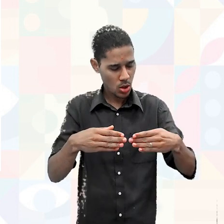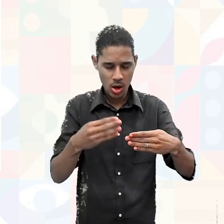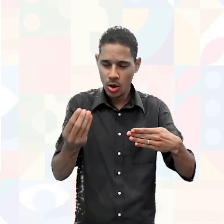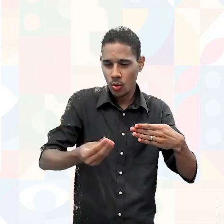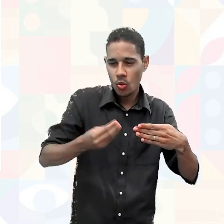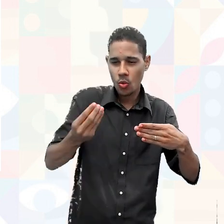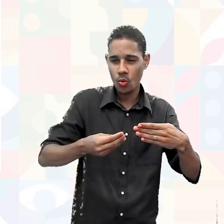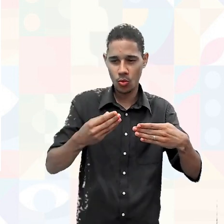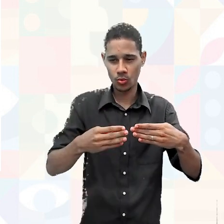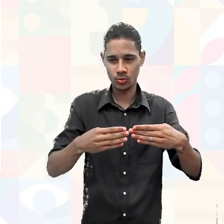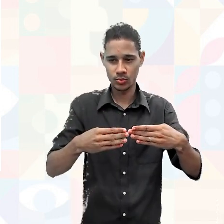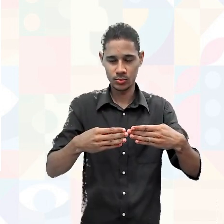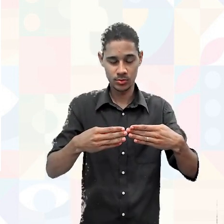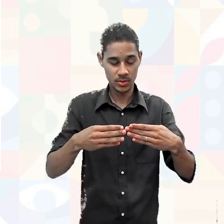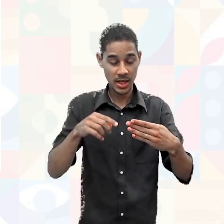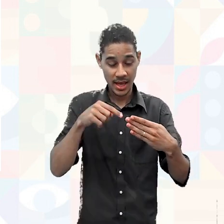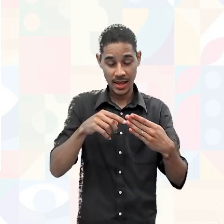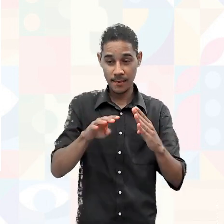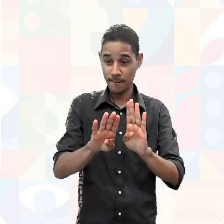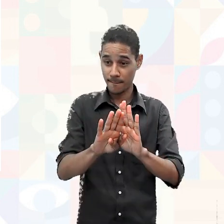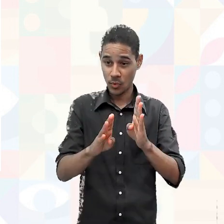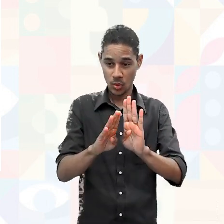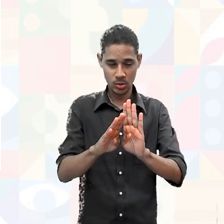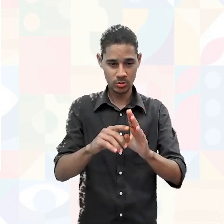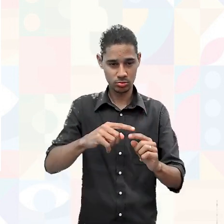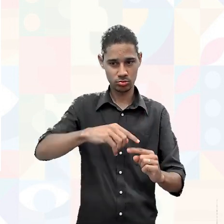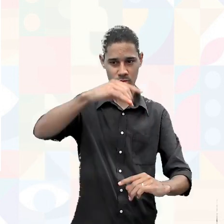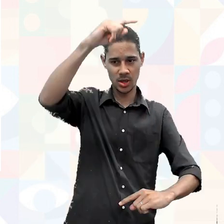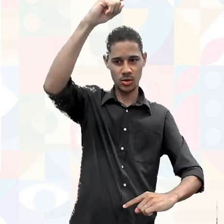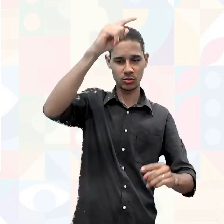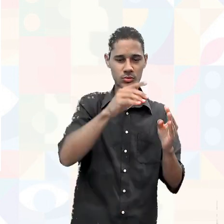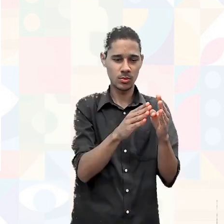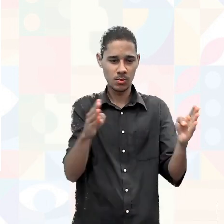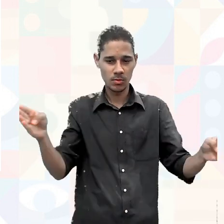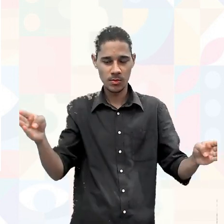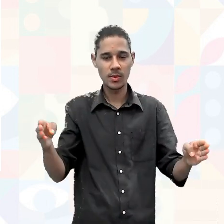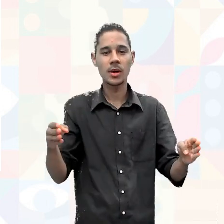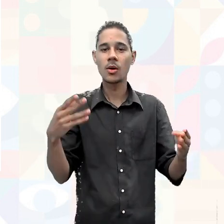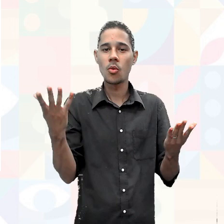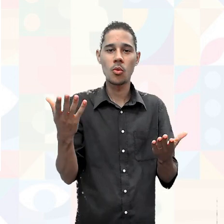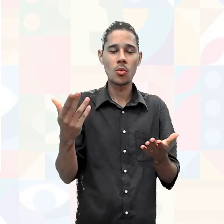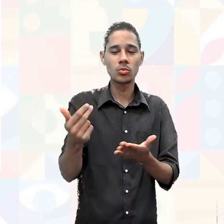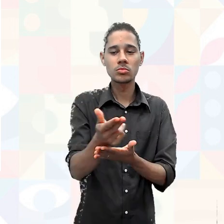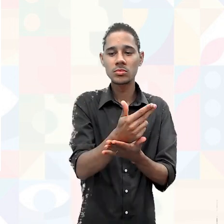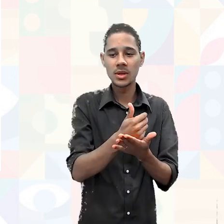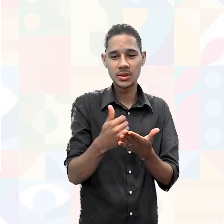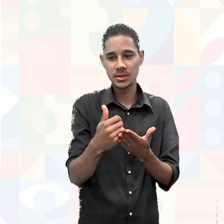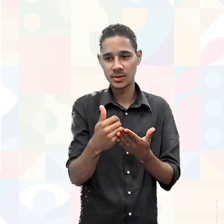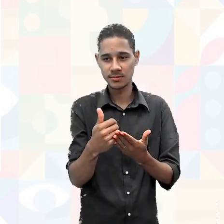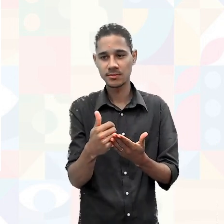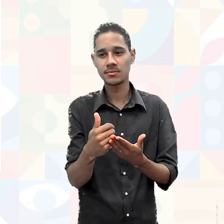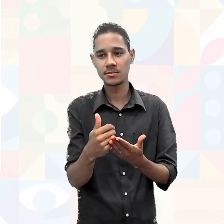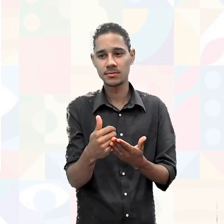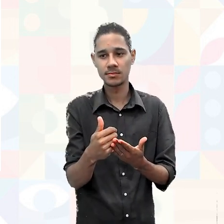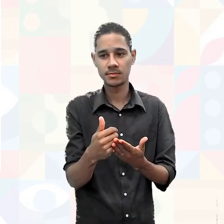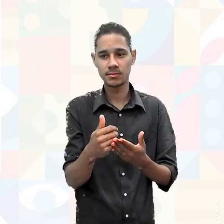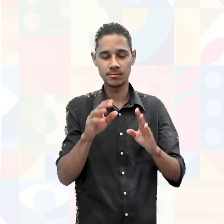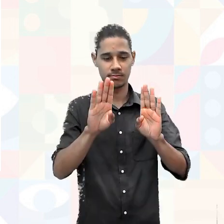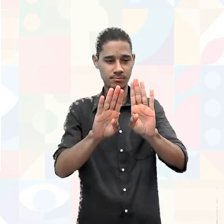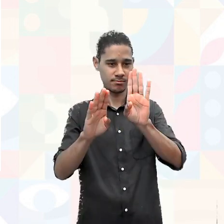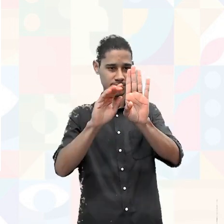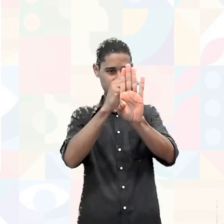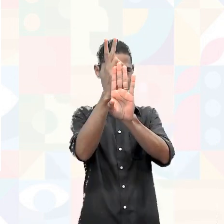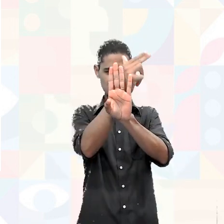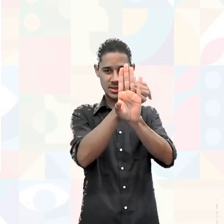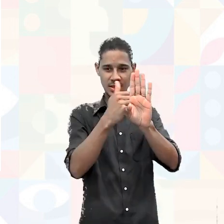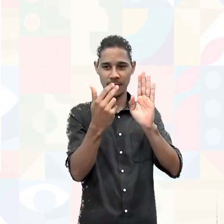é na realidade, né? Em termos de altura e largura, ou algum desenho que ela porventura possa ter na folha de